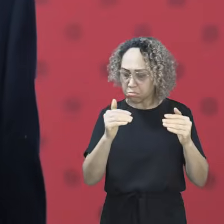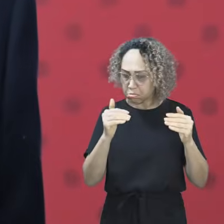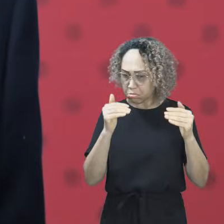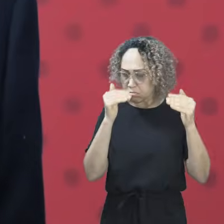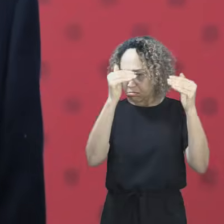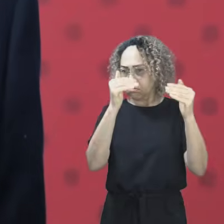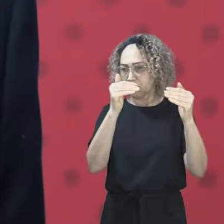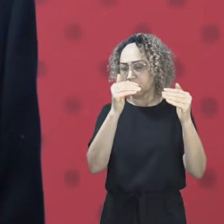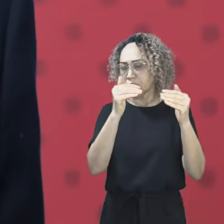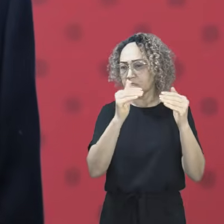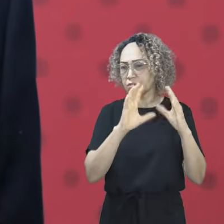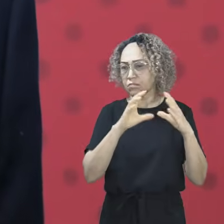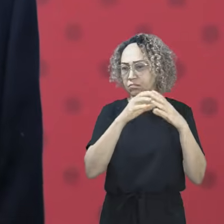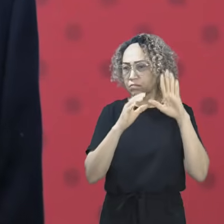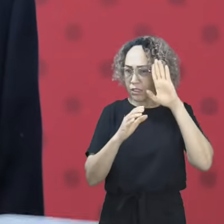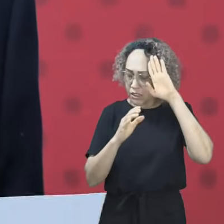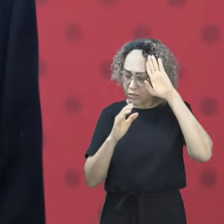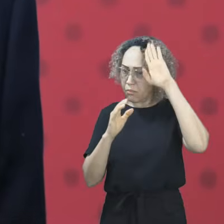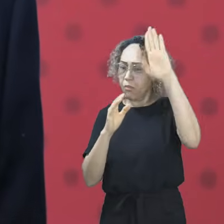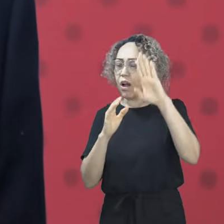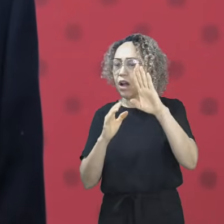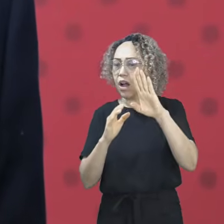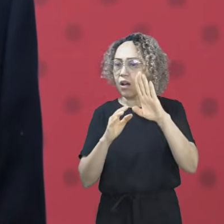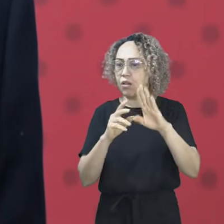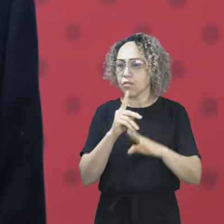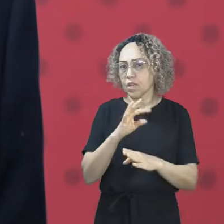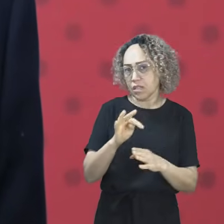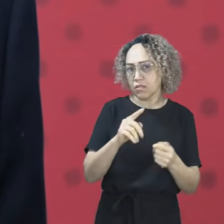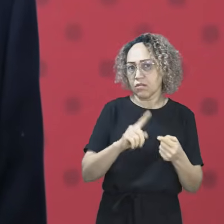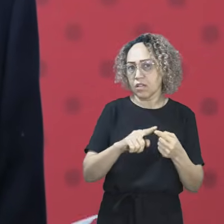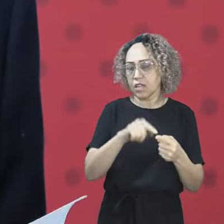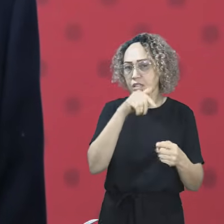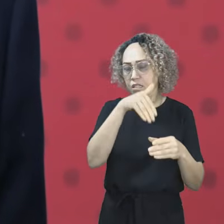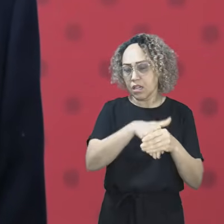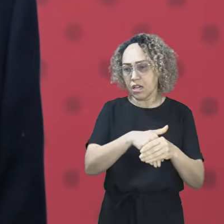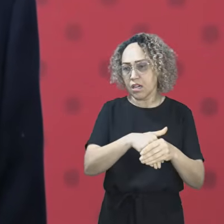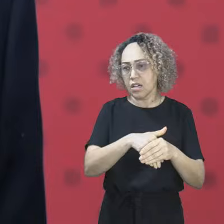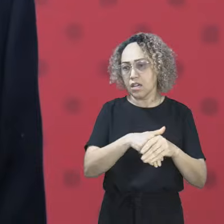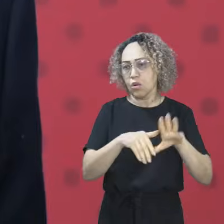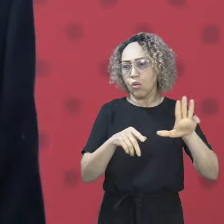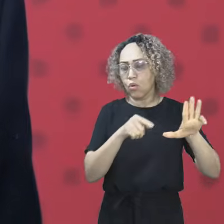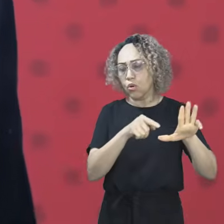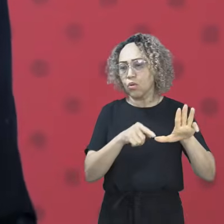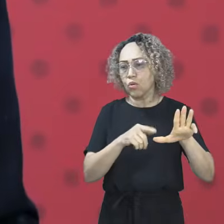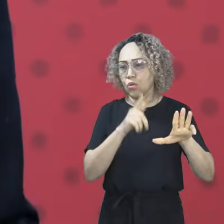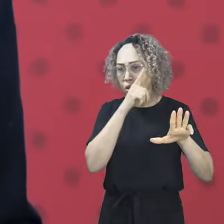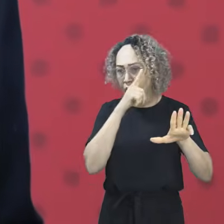Lula, a Gleisi, o próprio Edinho, que foi eleito